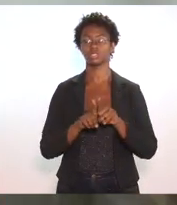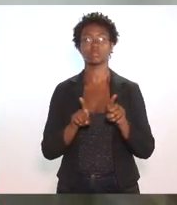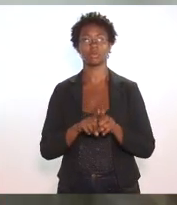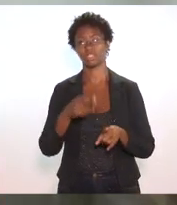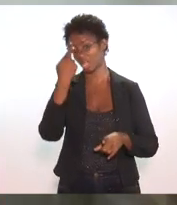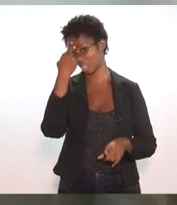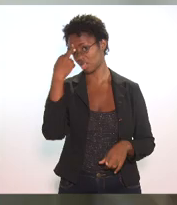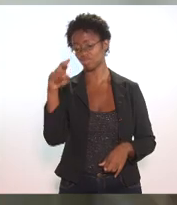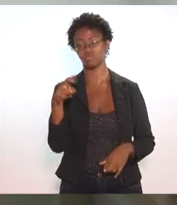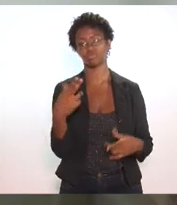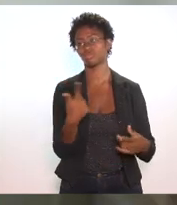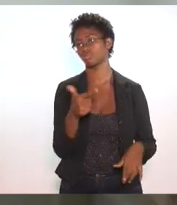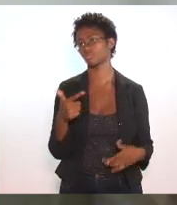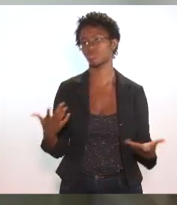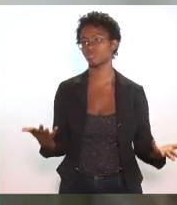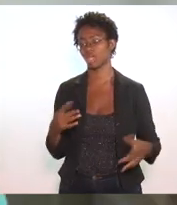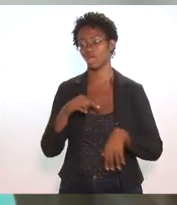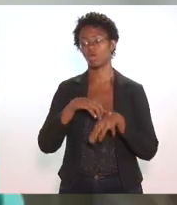bem como onde, quando chegar.